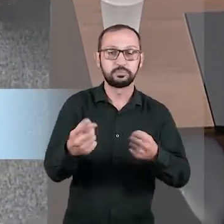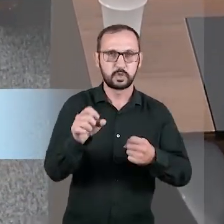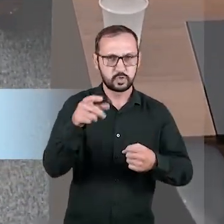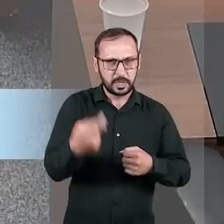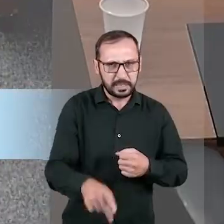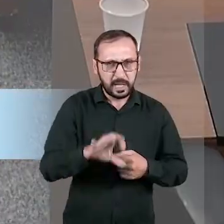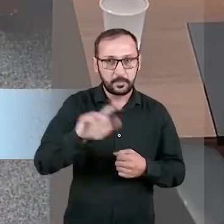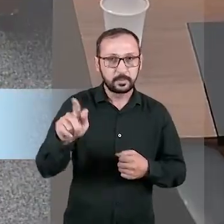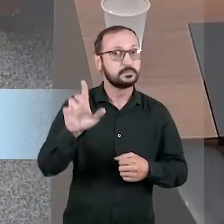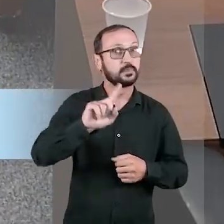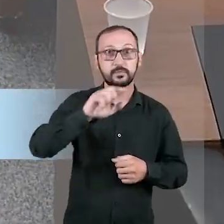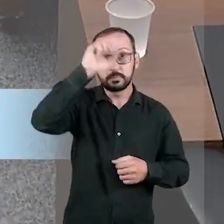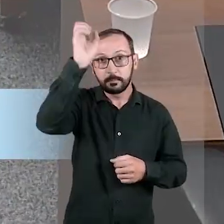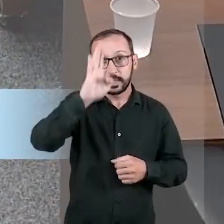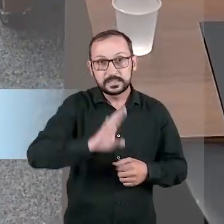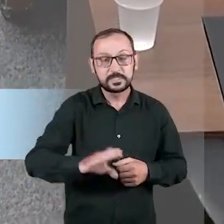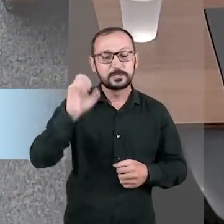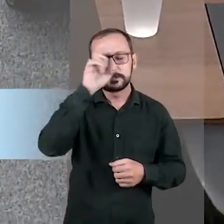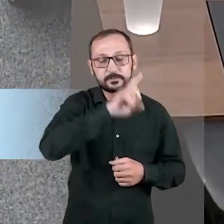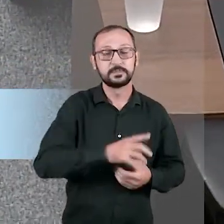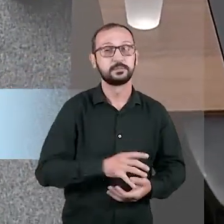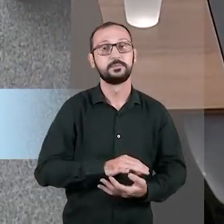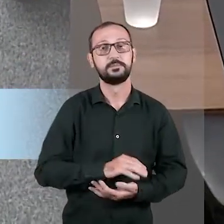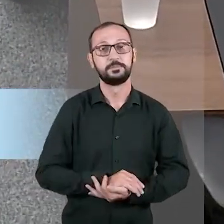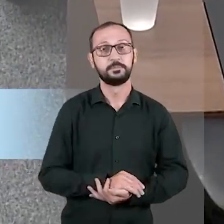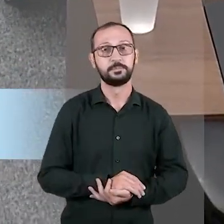E não é só Campo Grande, é no Brasil inteiro.